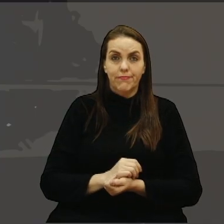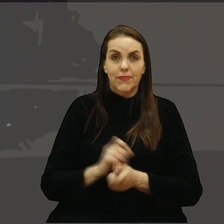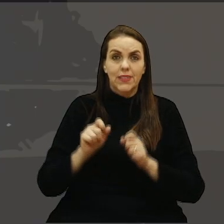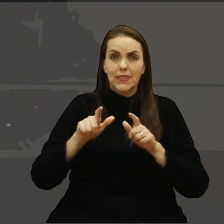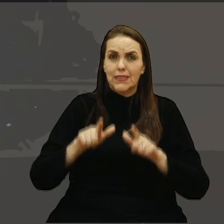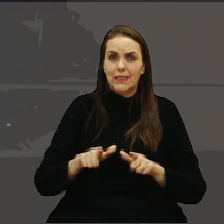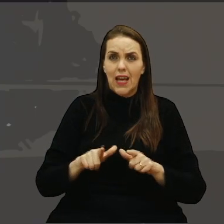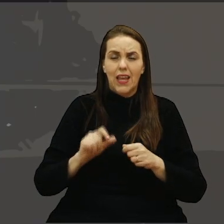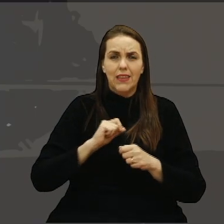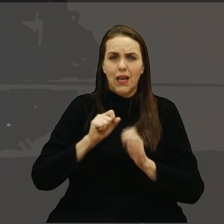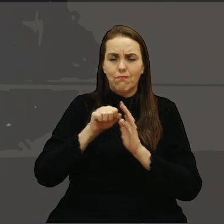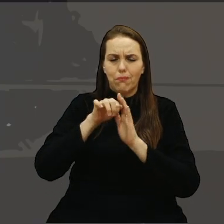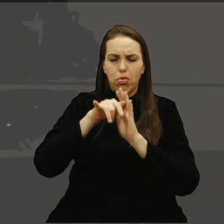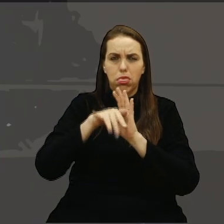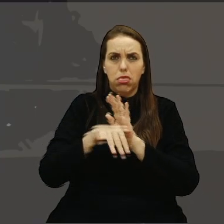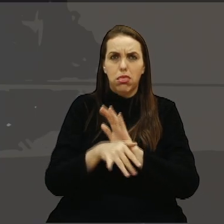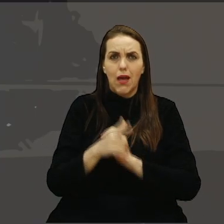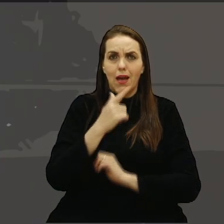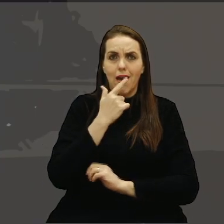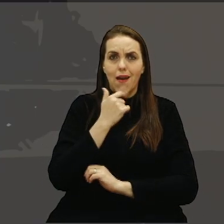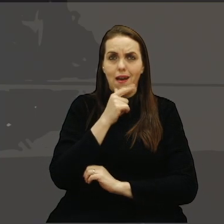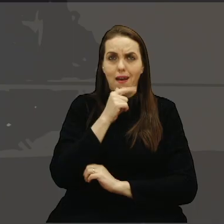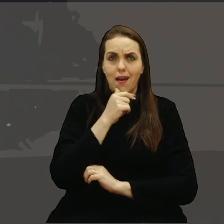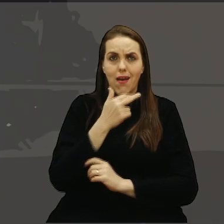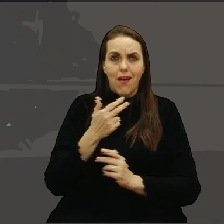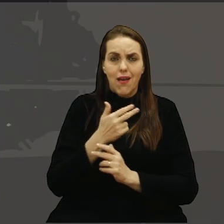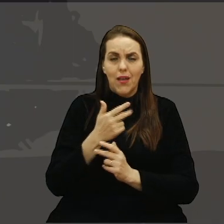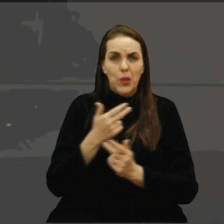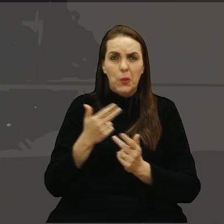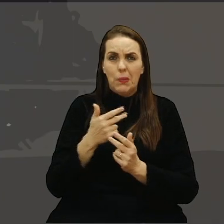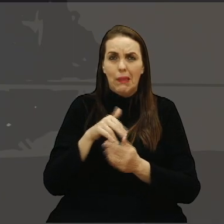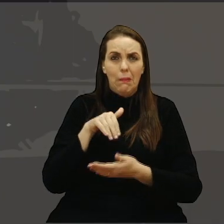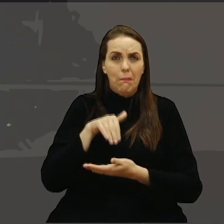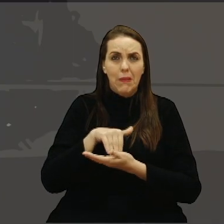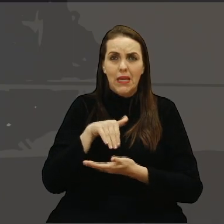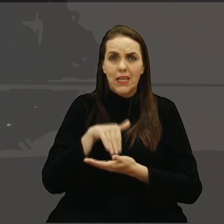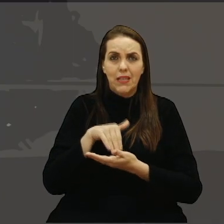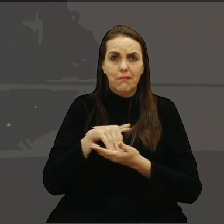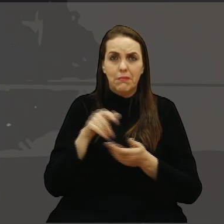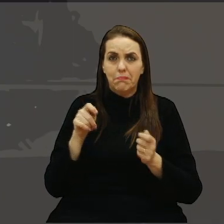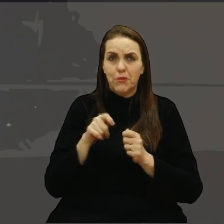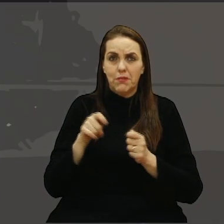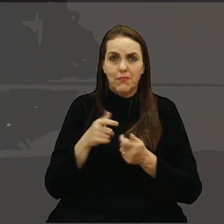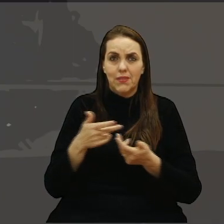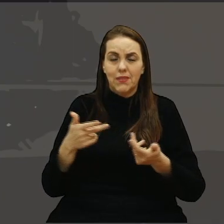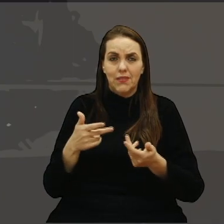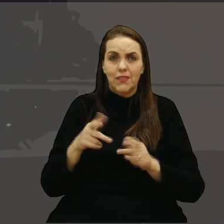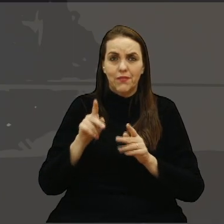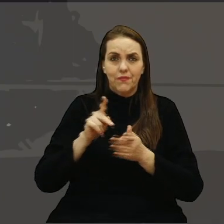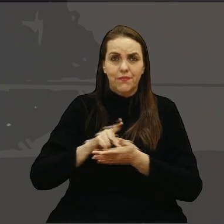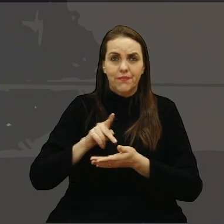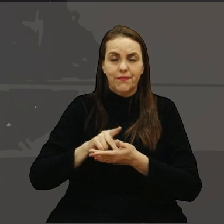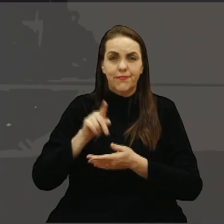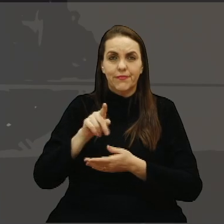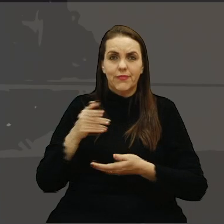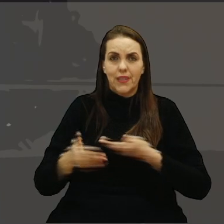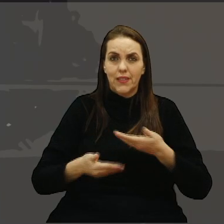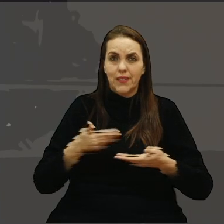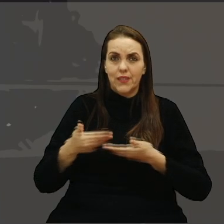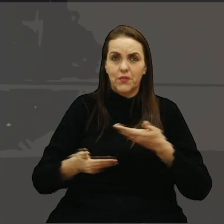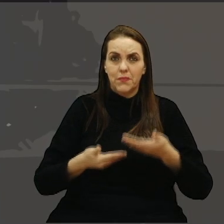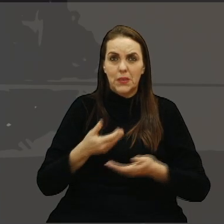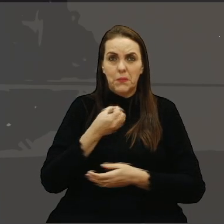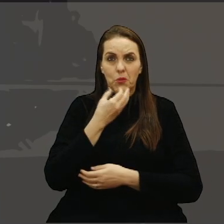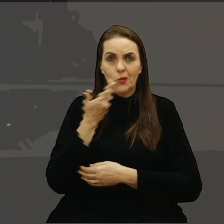cheia de infiltrações, não tem mínimas condições, de fato, de você ter um bom